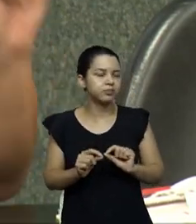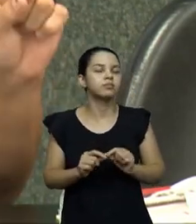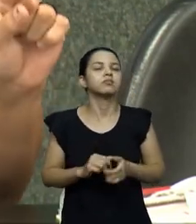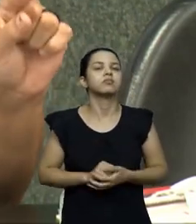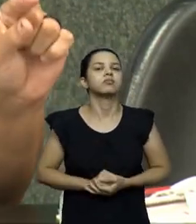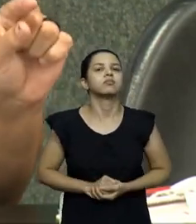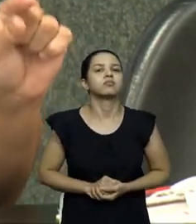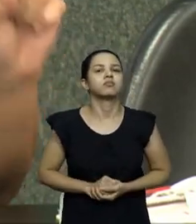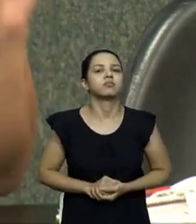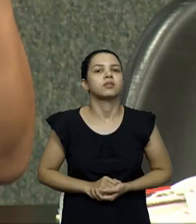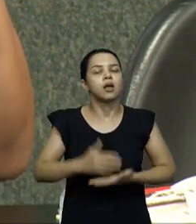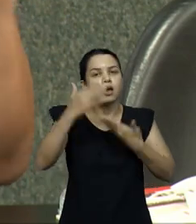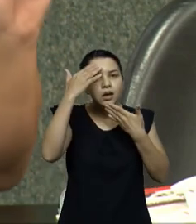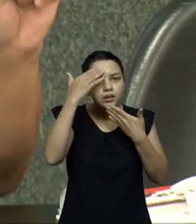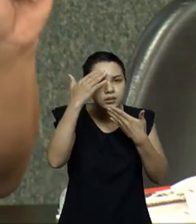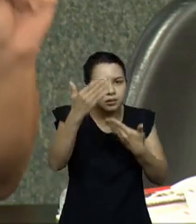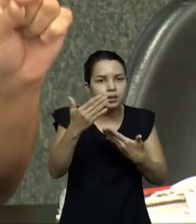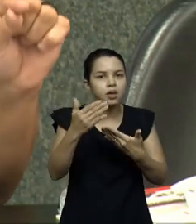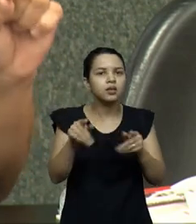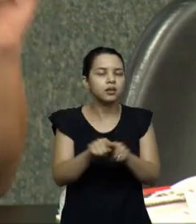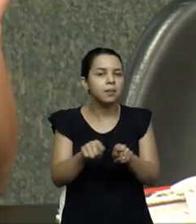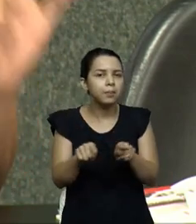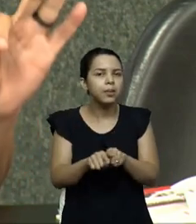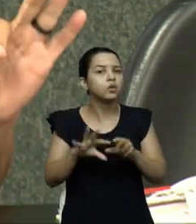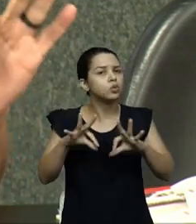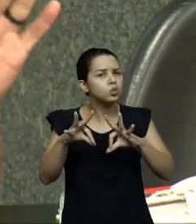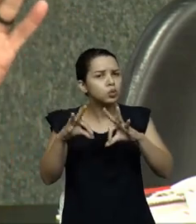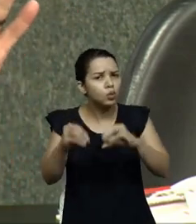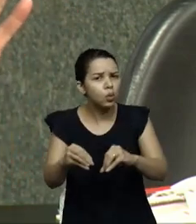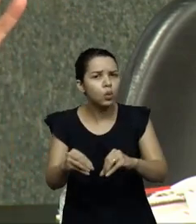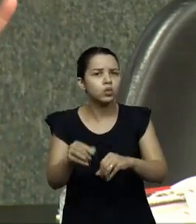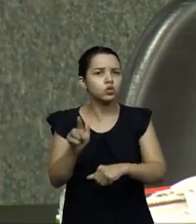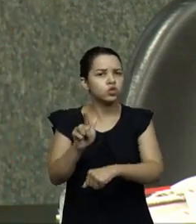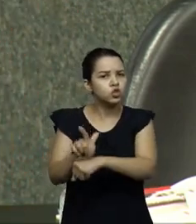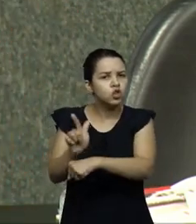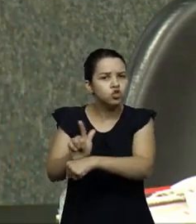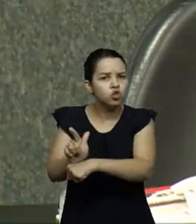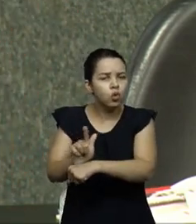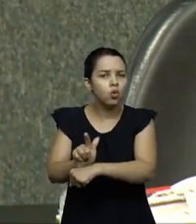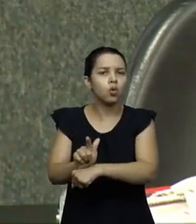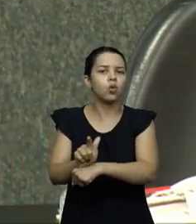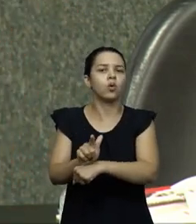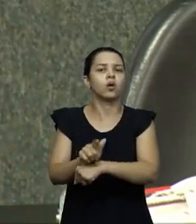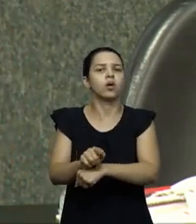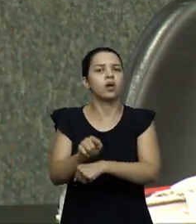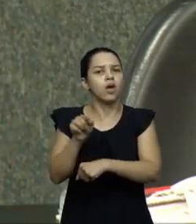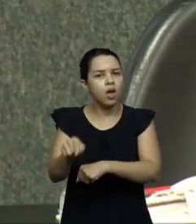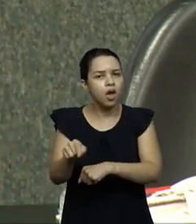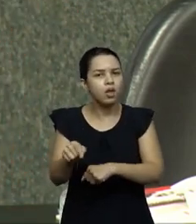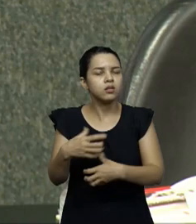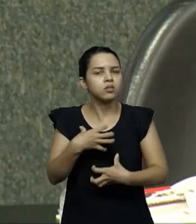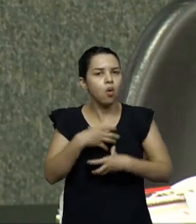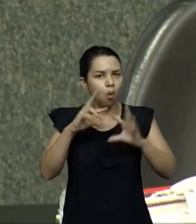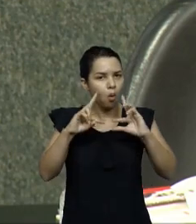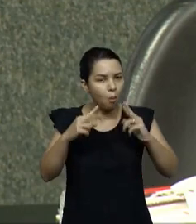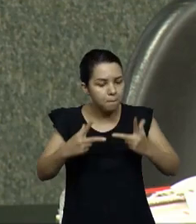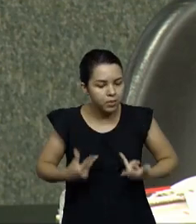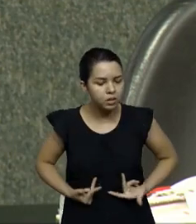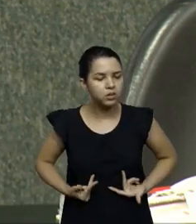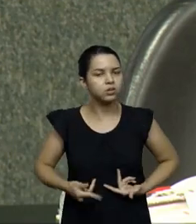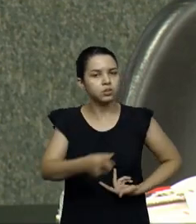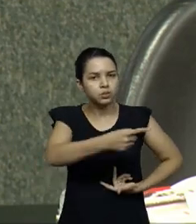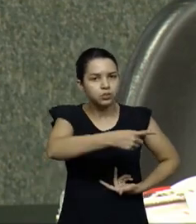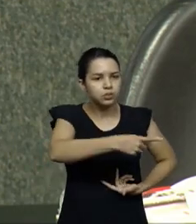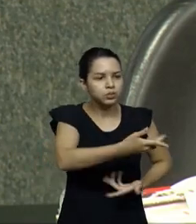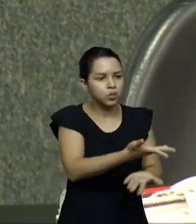a todos os gestores que têm sido sido em humanos com nossos